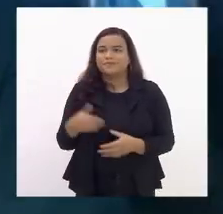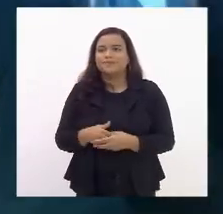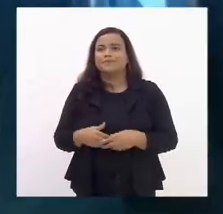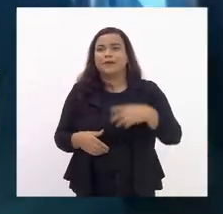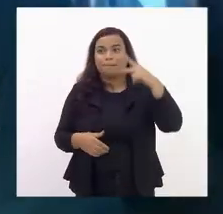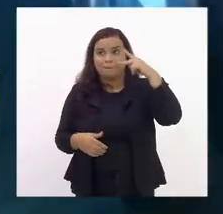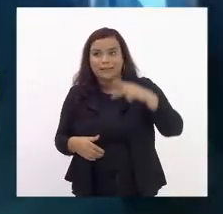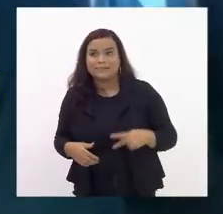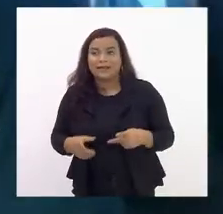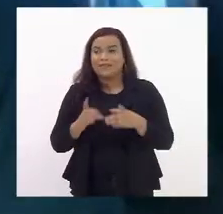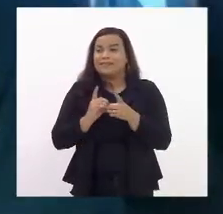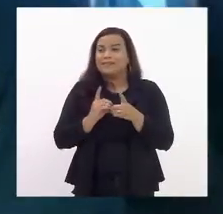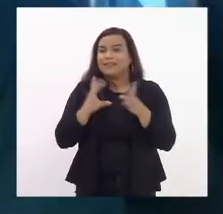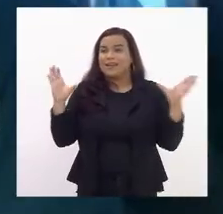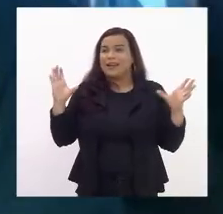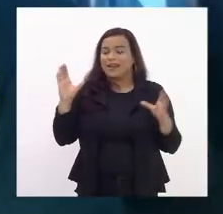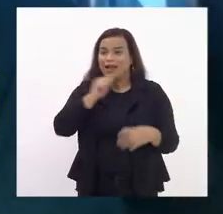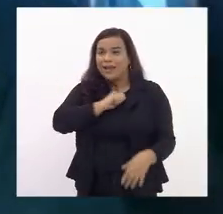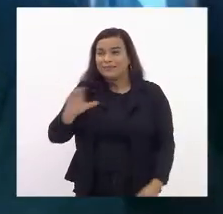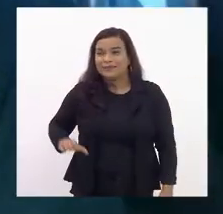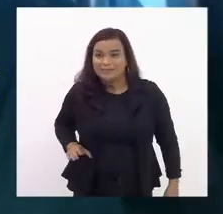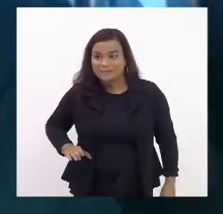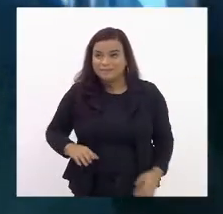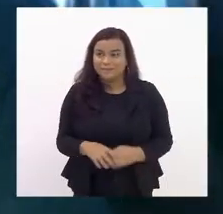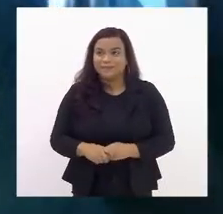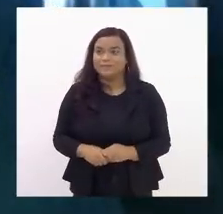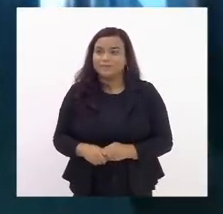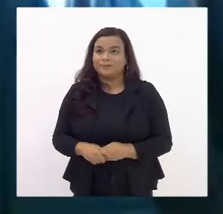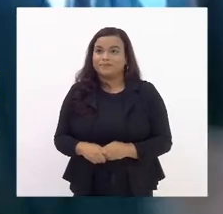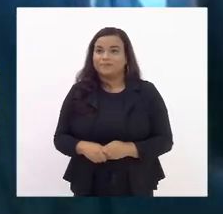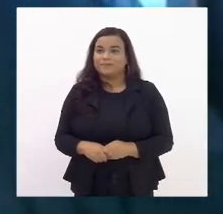Presidente democrático André Siciliano,